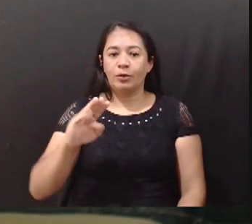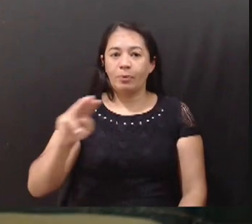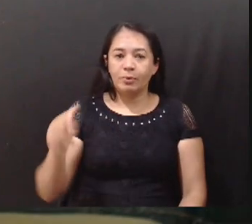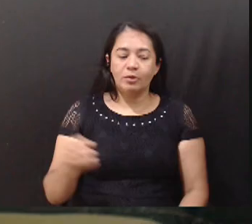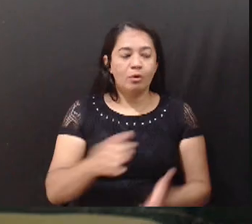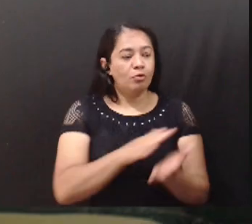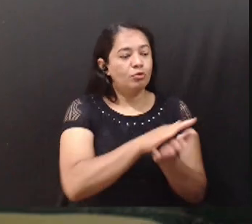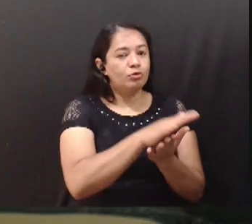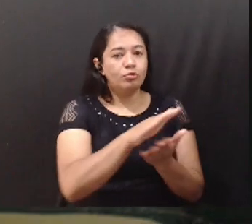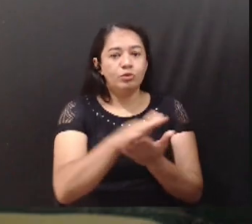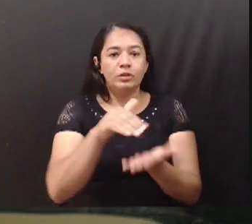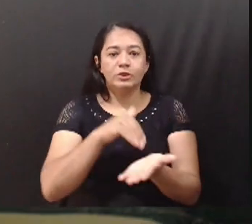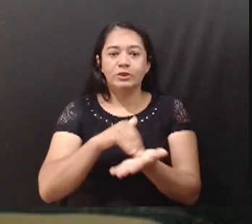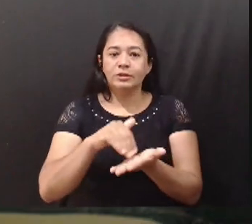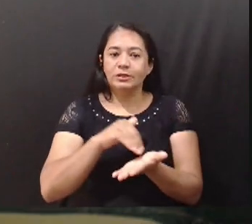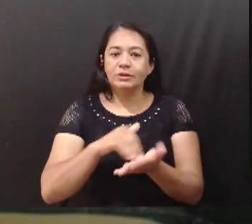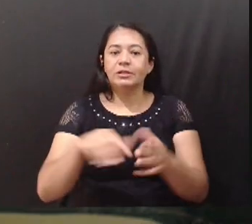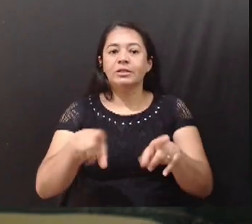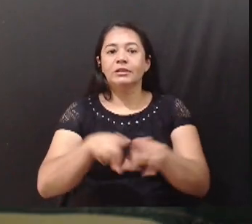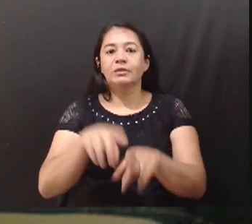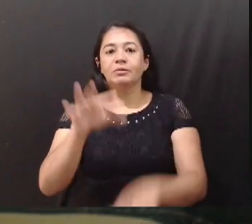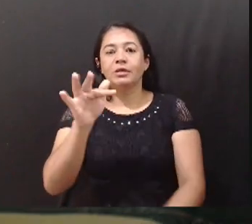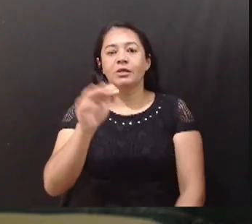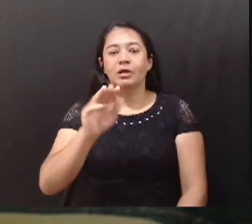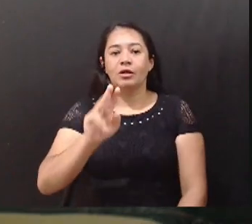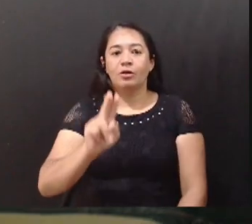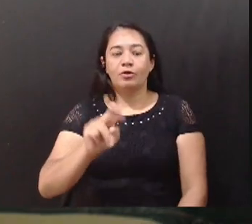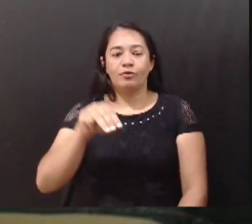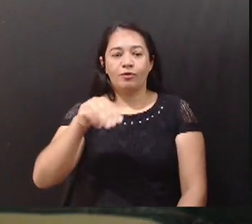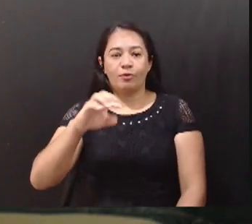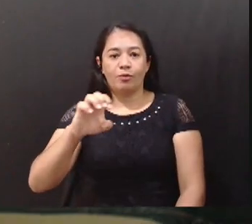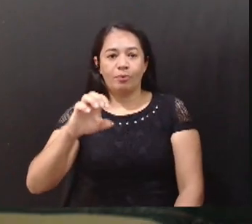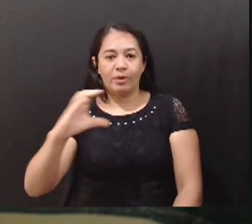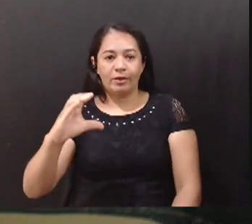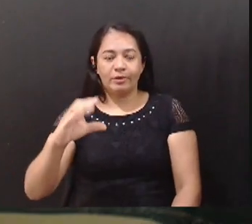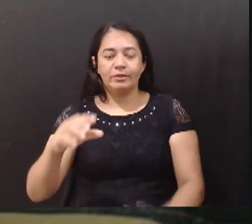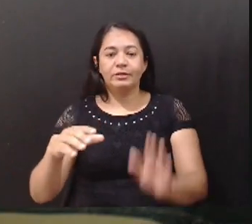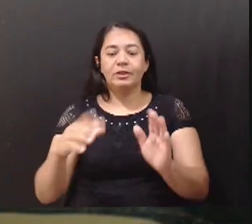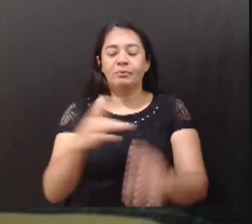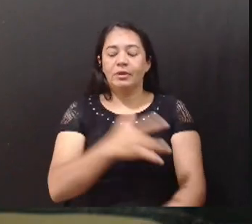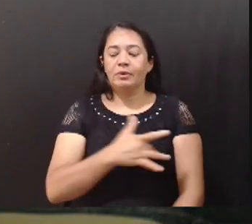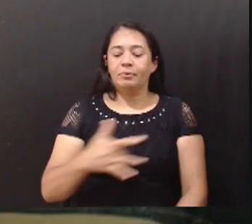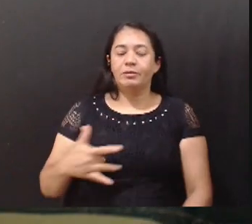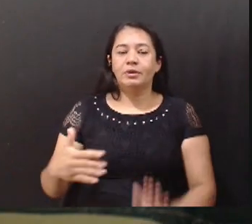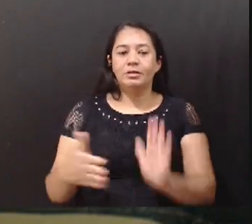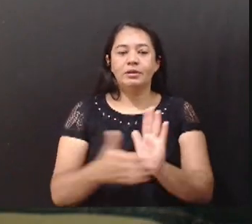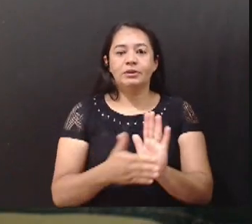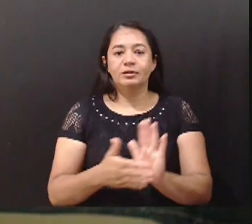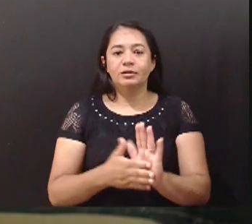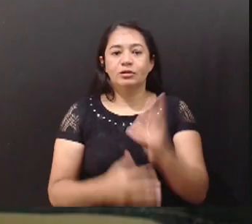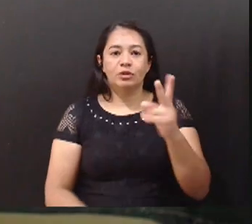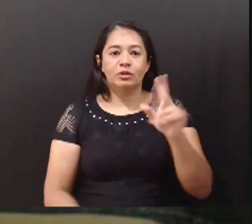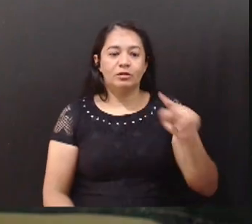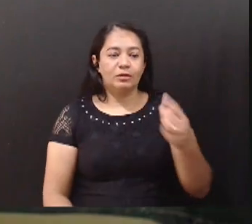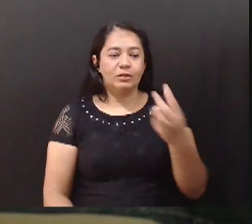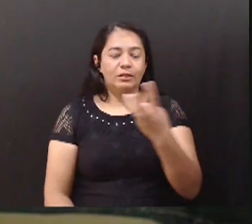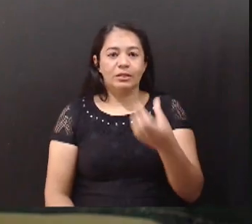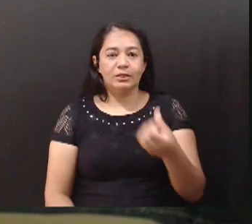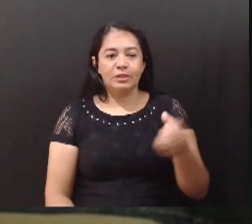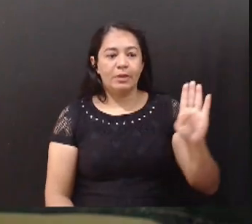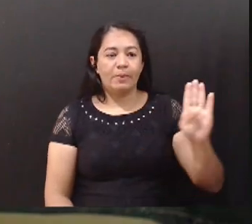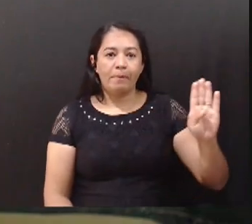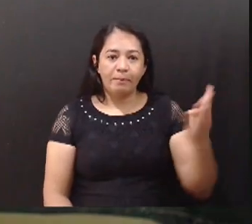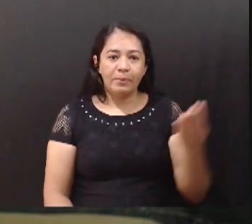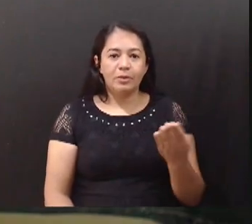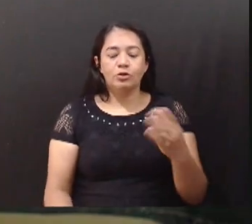Secretaria Municipal e a FUMEC. Para a saúde, o orçamento proposto é de 2,36 bilhões, incluindo a Rede Mário Gatti. A reunião